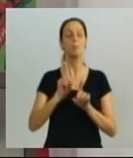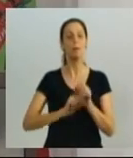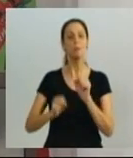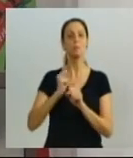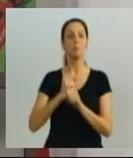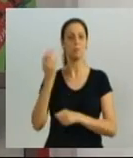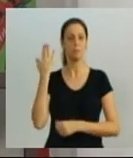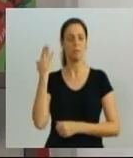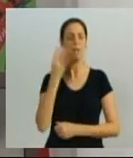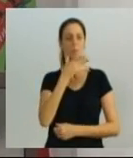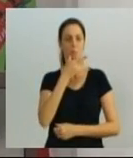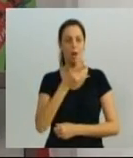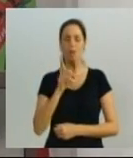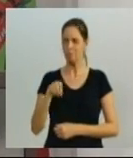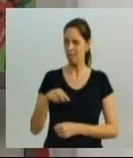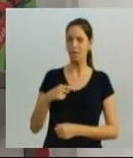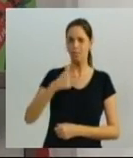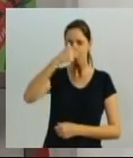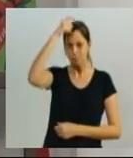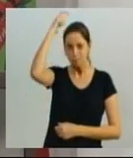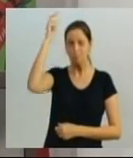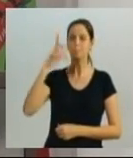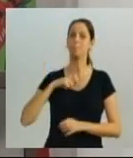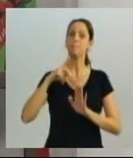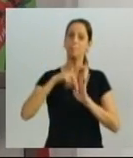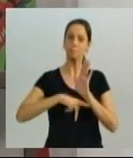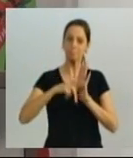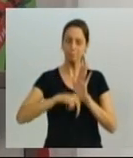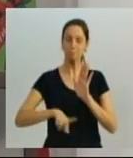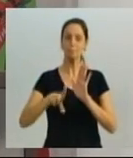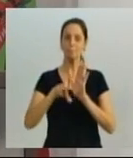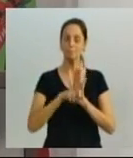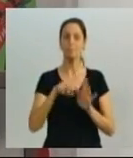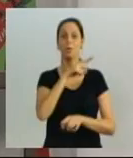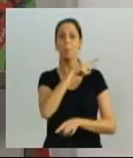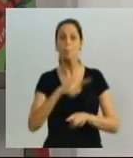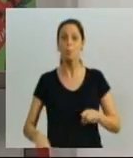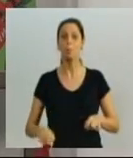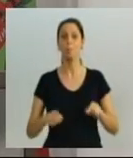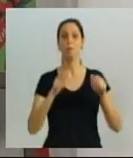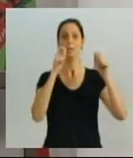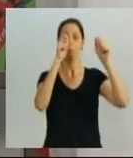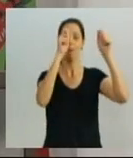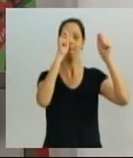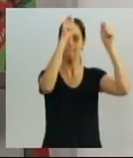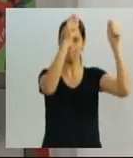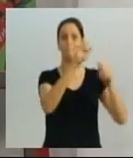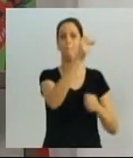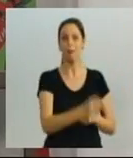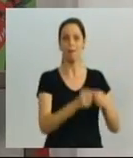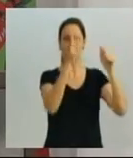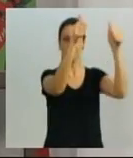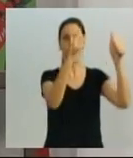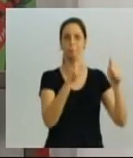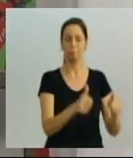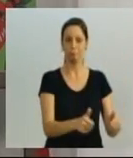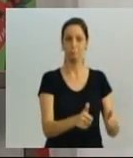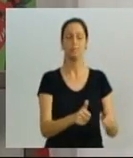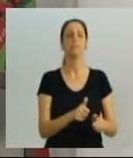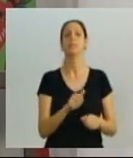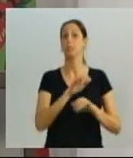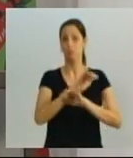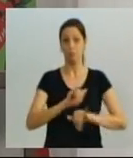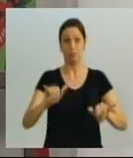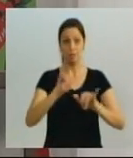Adriano, acho que foi ano passado, ano retrasado, um projeto de lei que acabava com as placas. Projeto de lei que acabava com as placas de